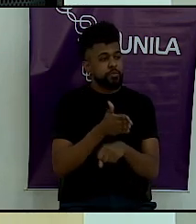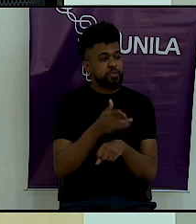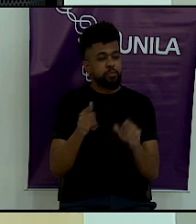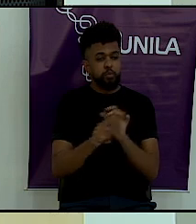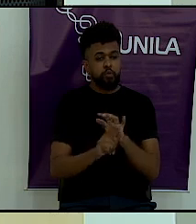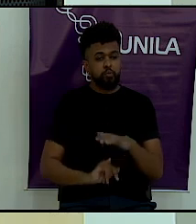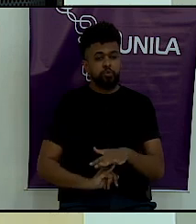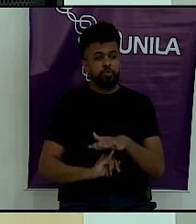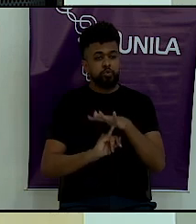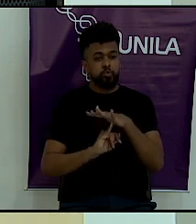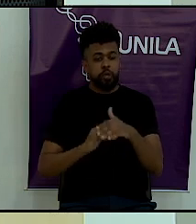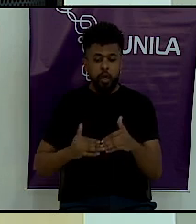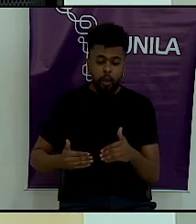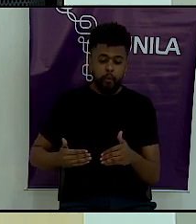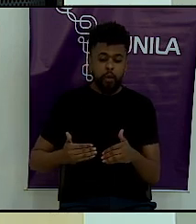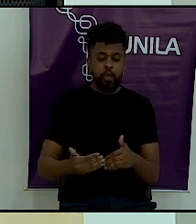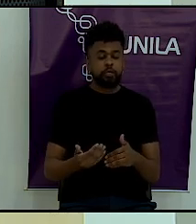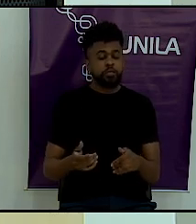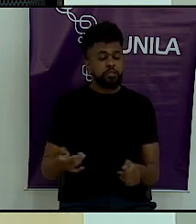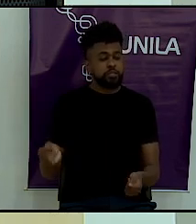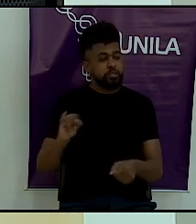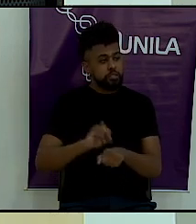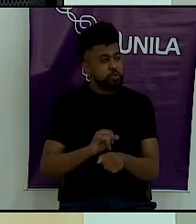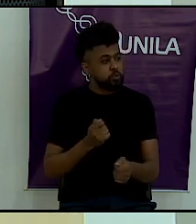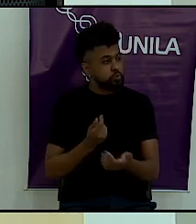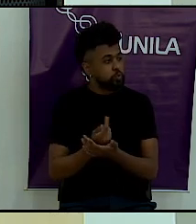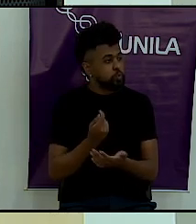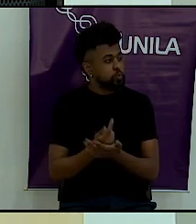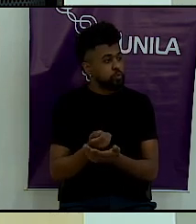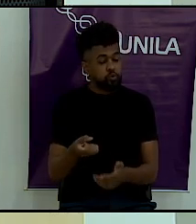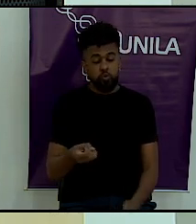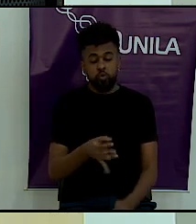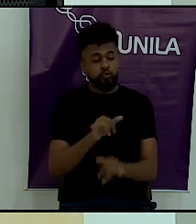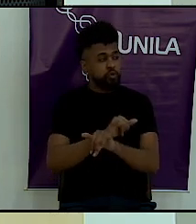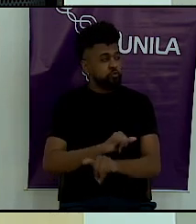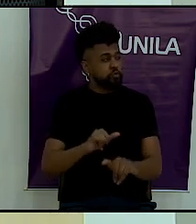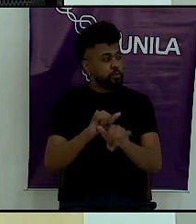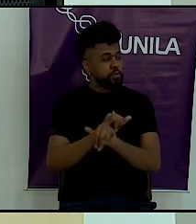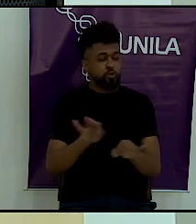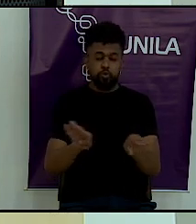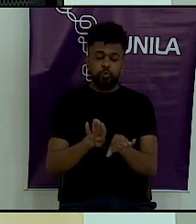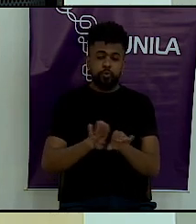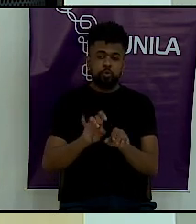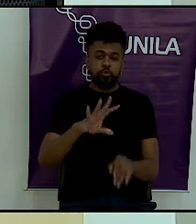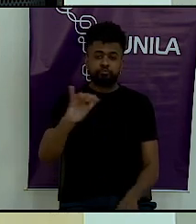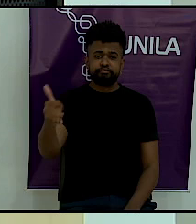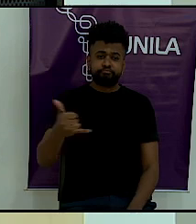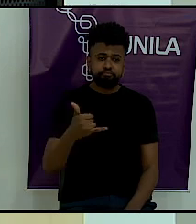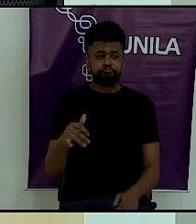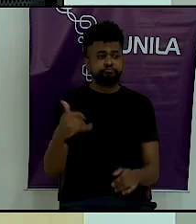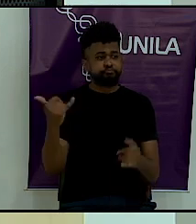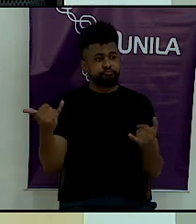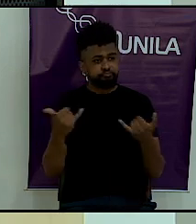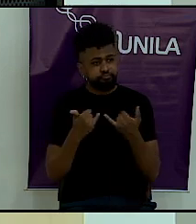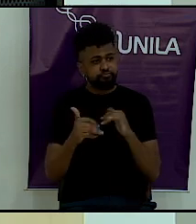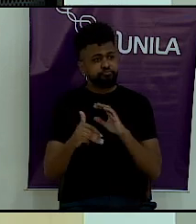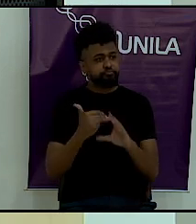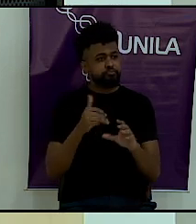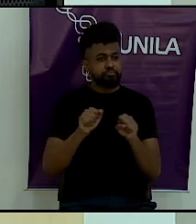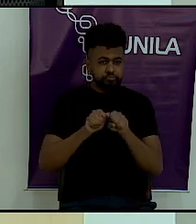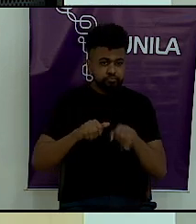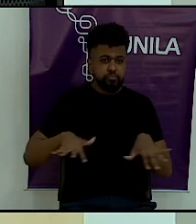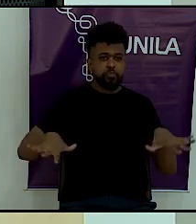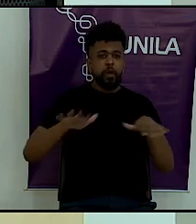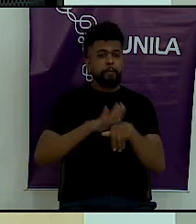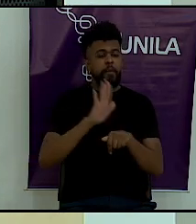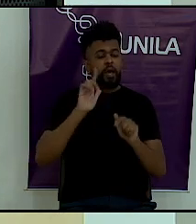instituto a partir dessa central de compras. Quem quiser mais informações, também é só entrar em contato. Isso tudo dinamiza mais aí